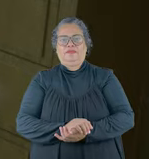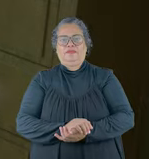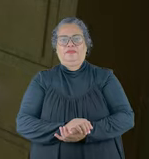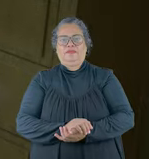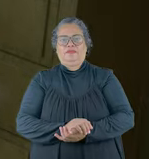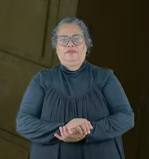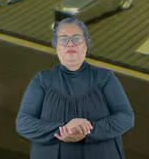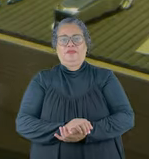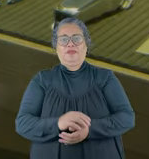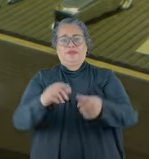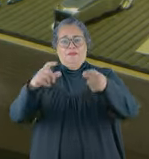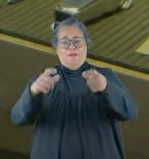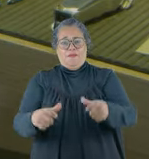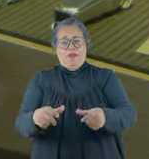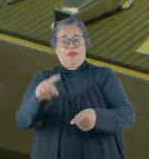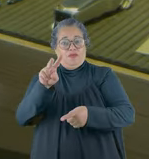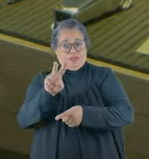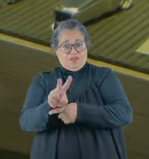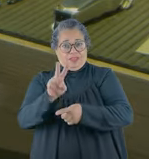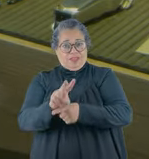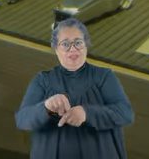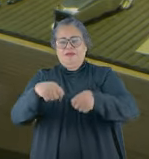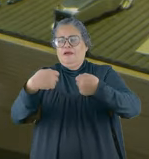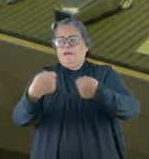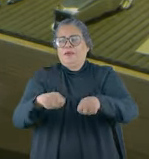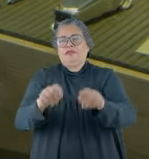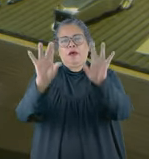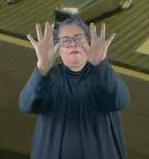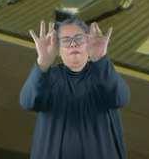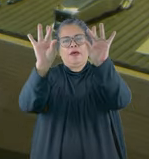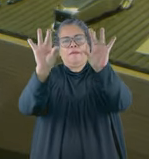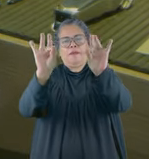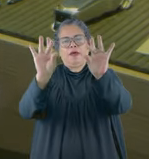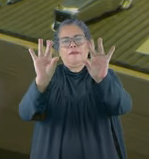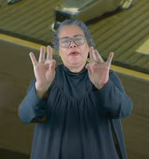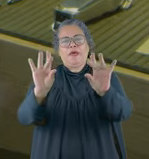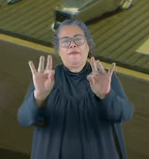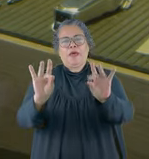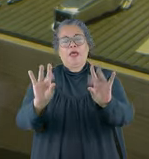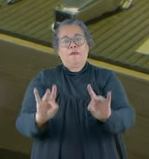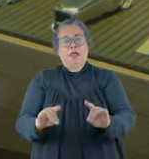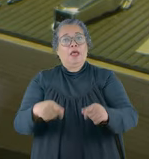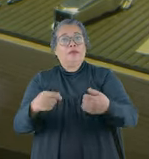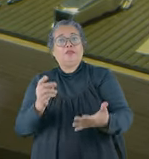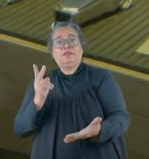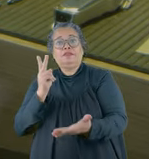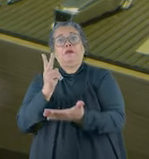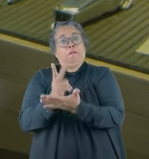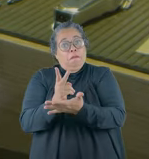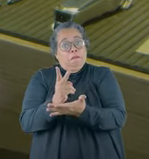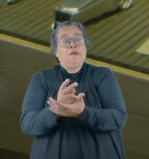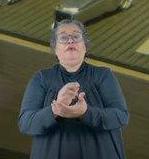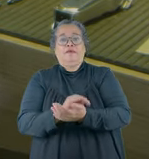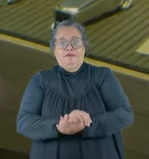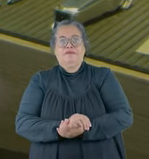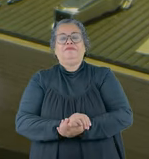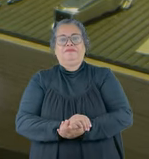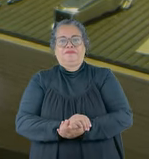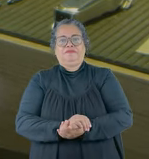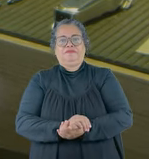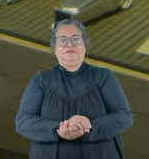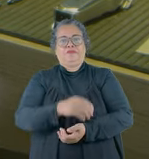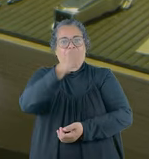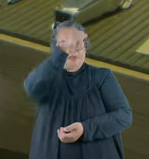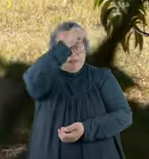vamos lá para cuidar de um bairro tem que ser igual aqui cabelo e bigode não tem dessa de passar um gelzinho